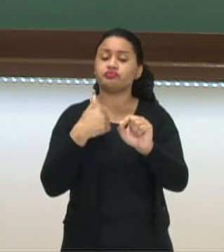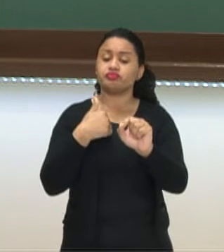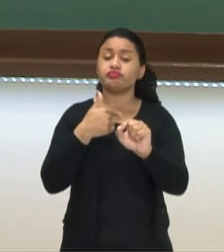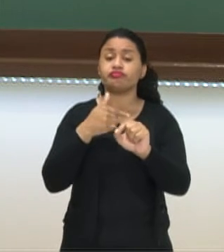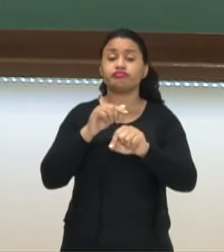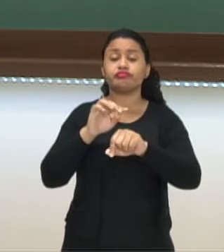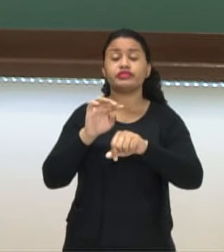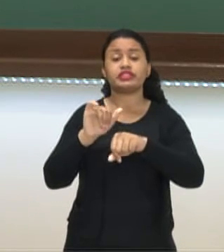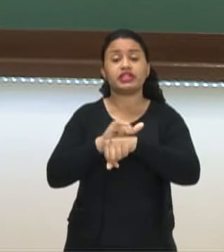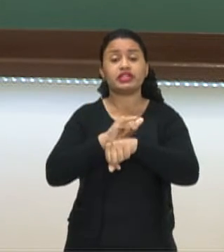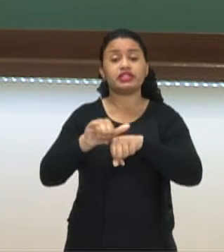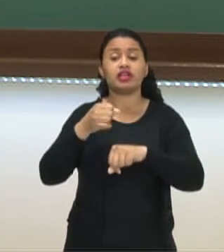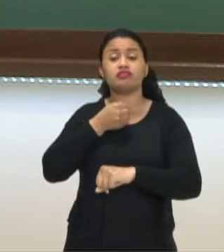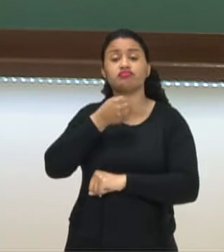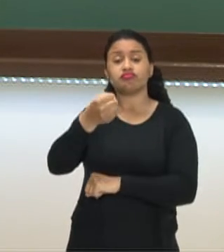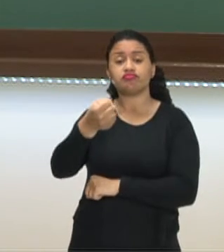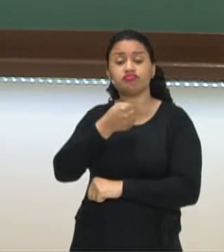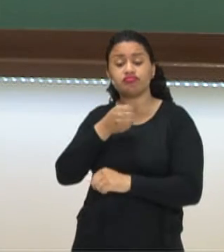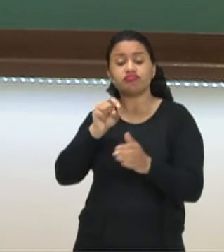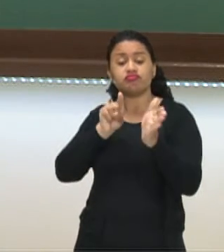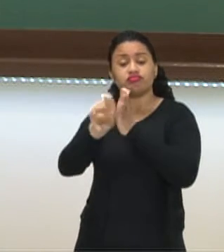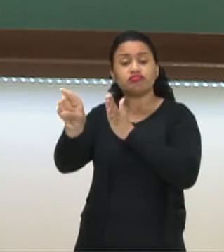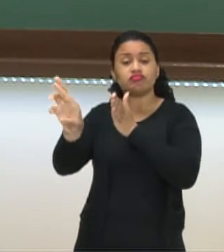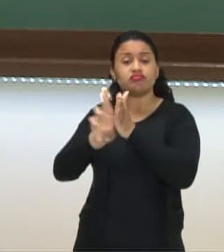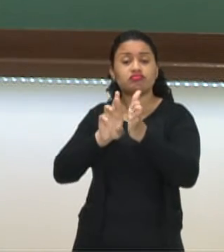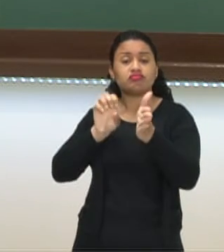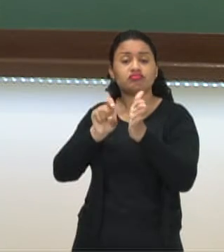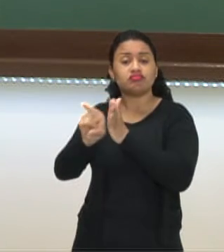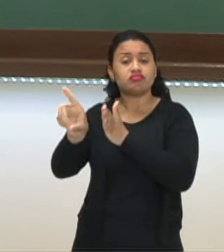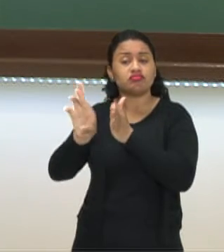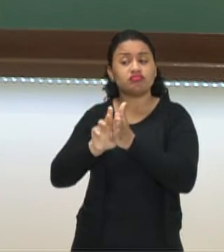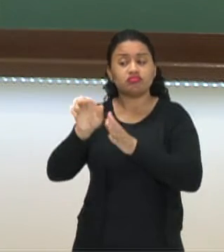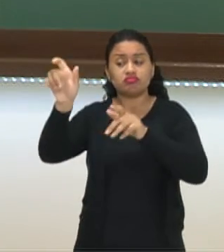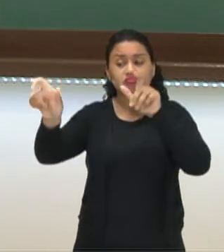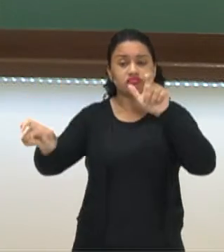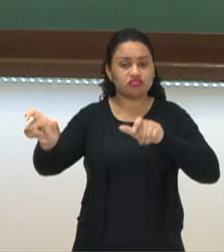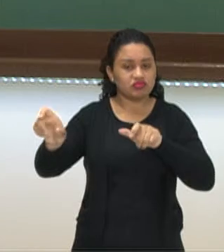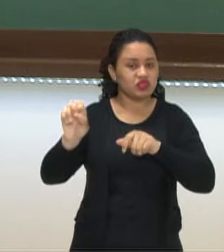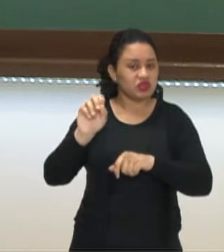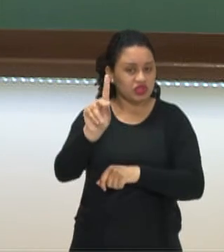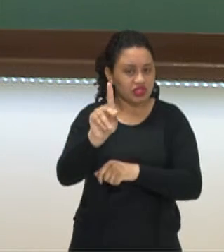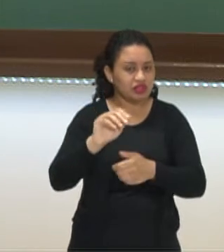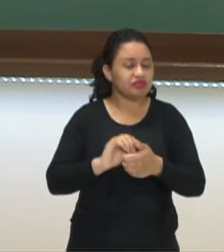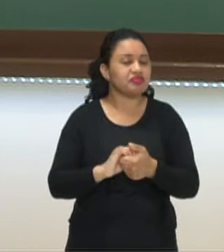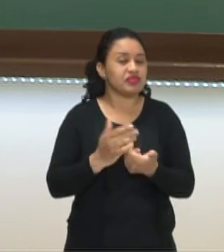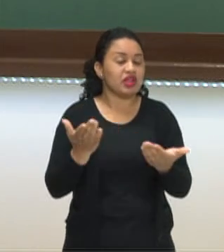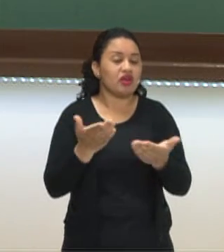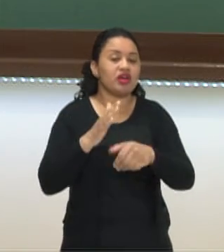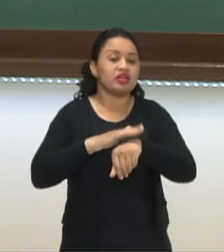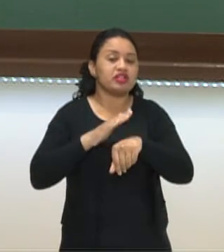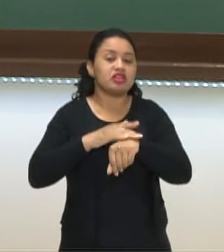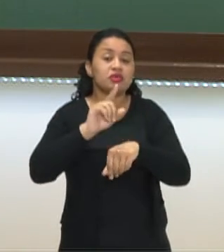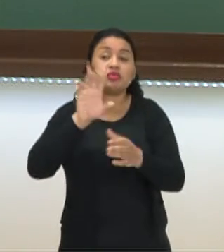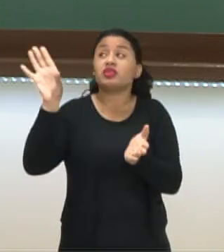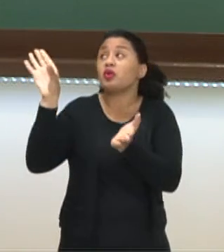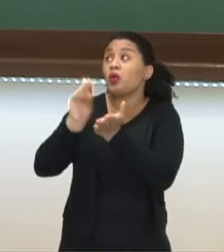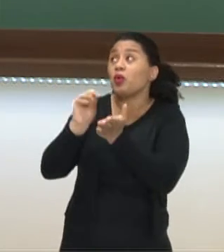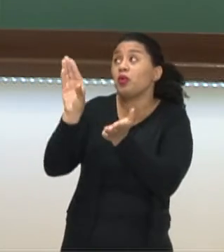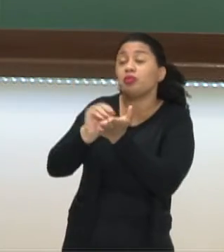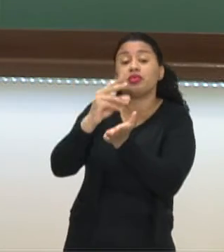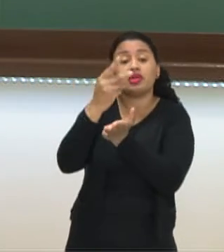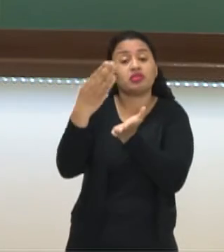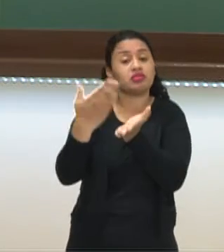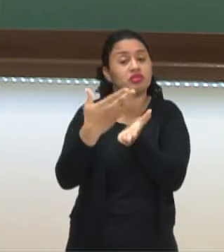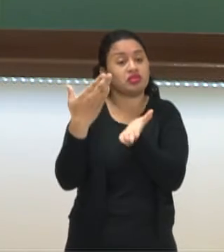técnica de entrevistar e de termos um entrevistado, certo? Então, a teacher vai deixar um tempo para